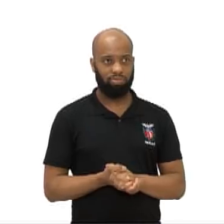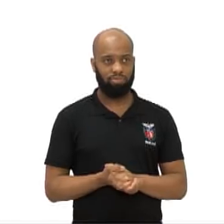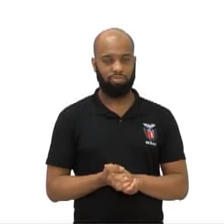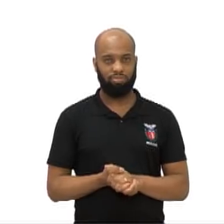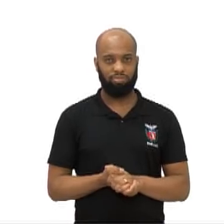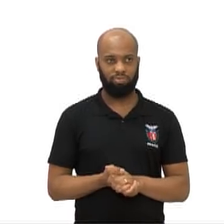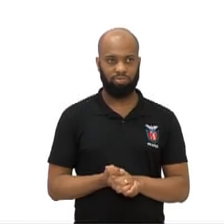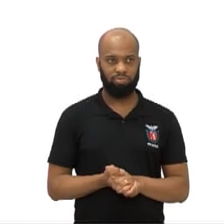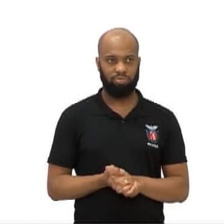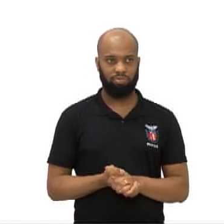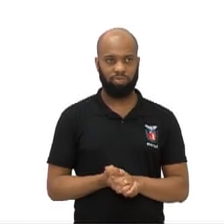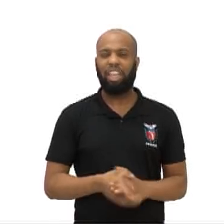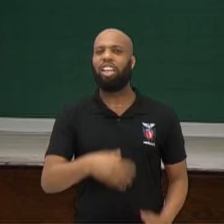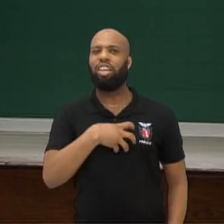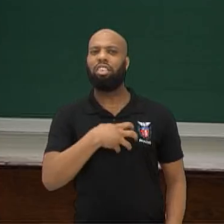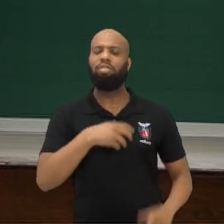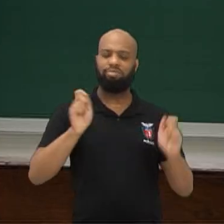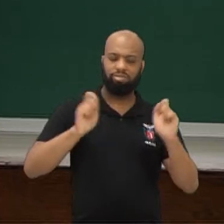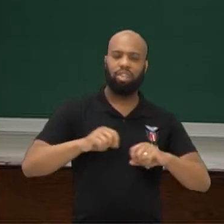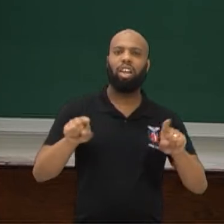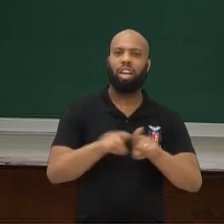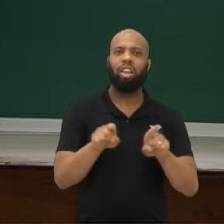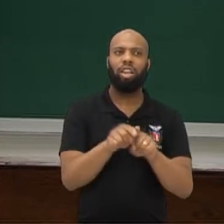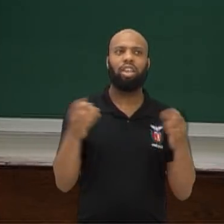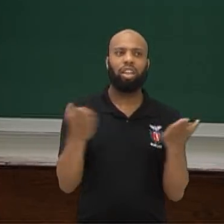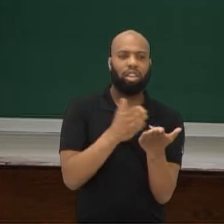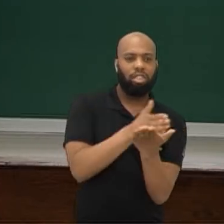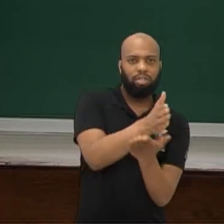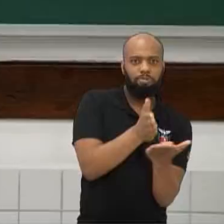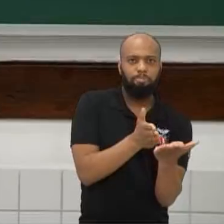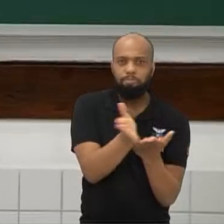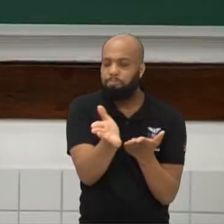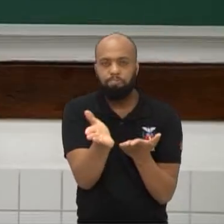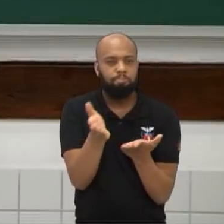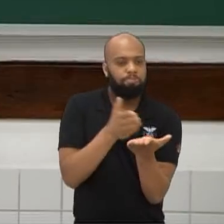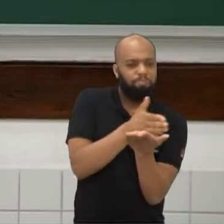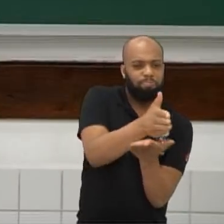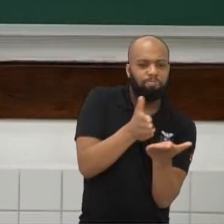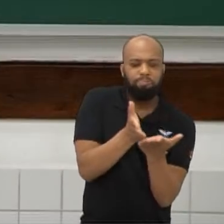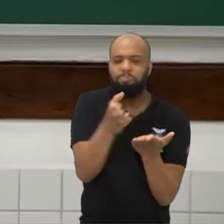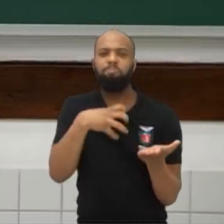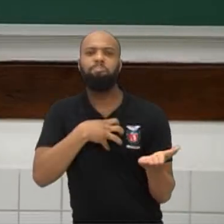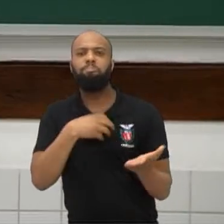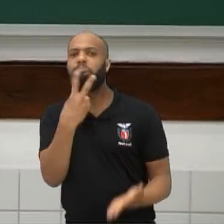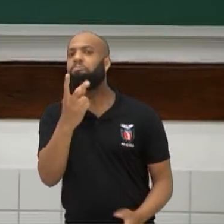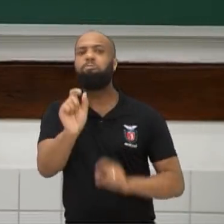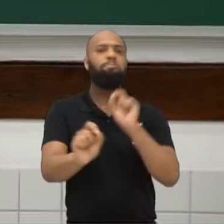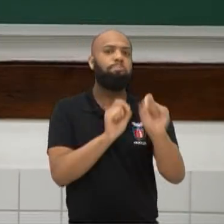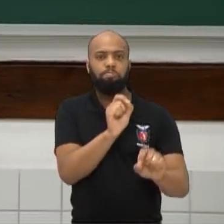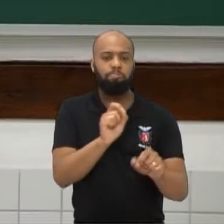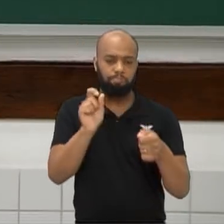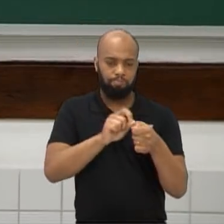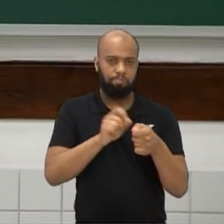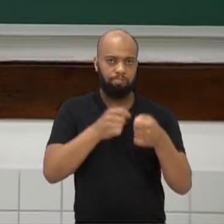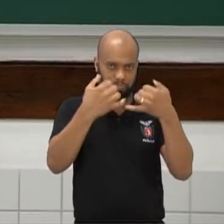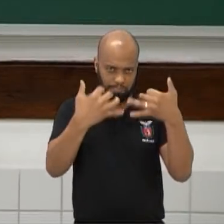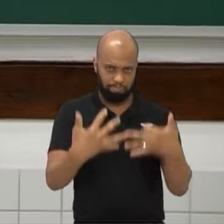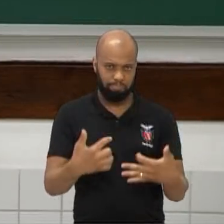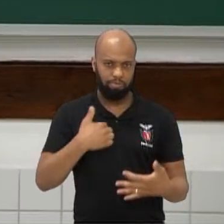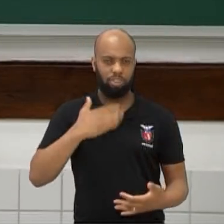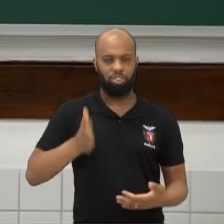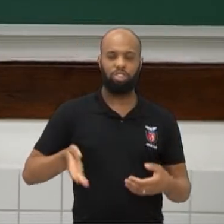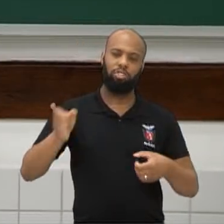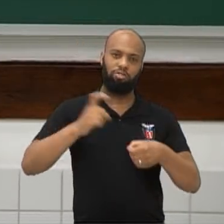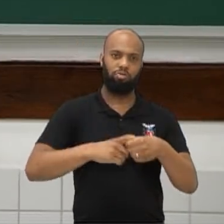do sol. De que forma é que a gente tem essa ambiguidade, essa duplicidade de sentido nessa tirinha? Façam esse exercício para ver se